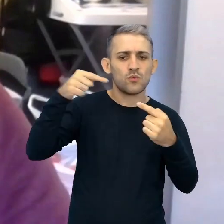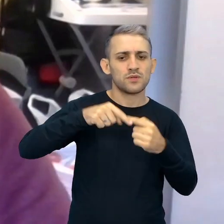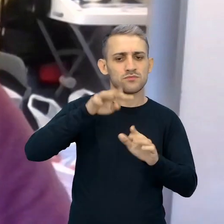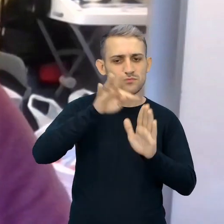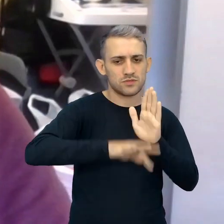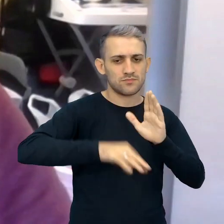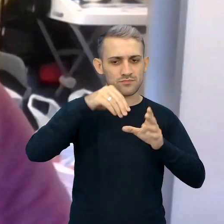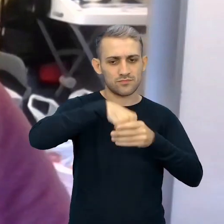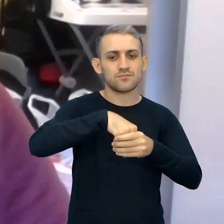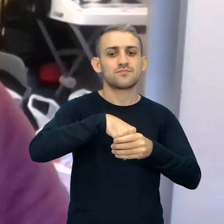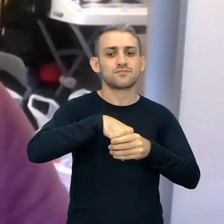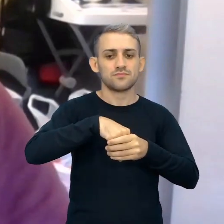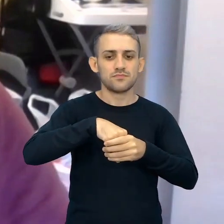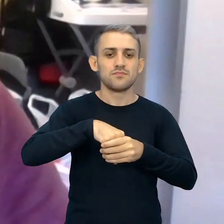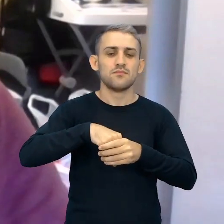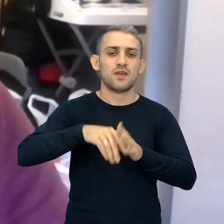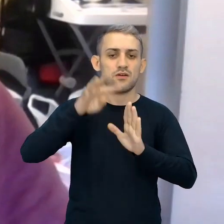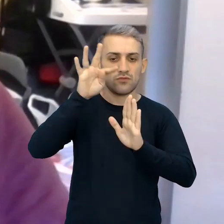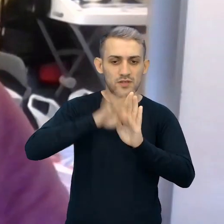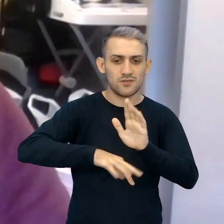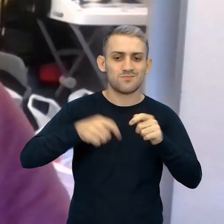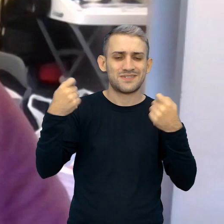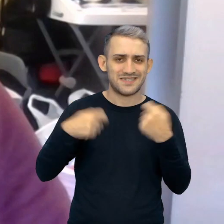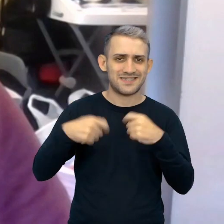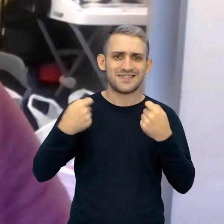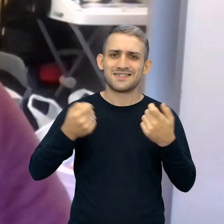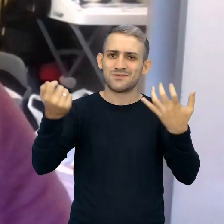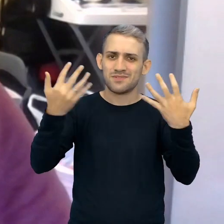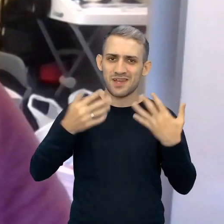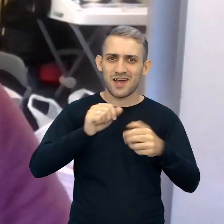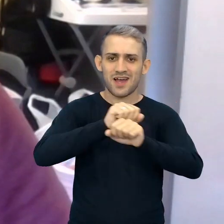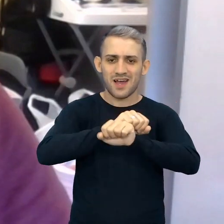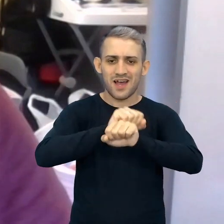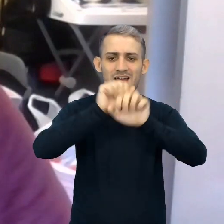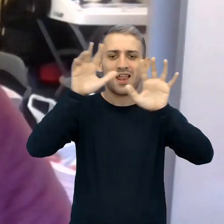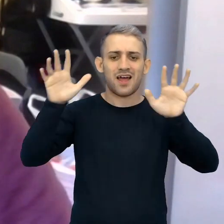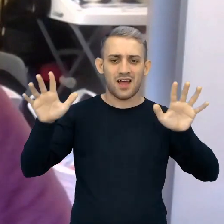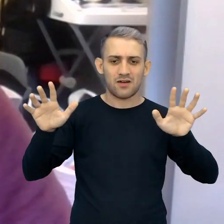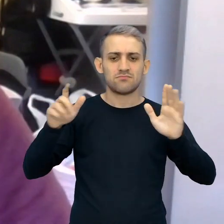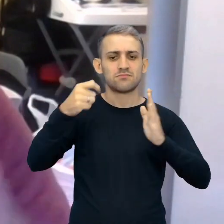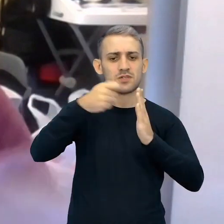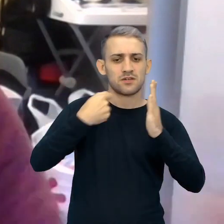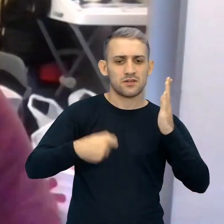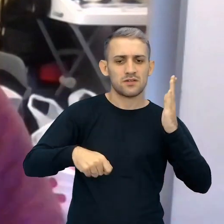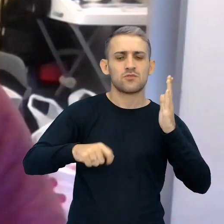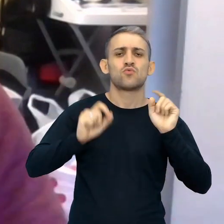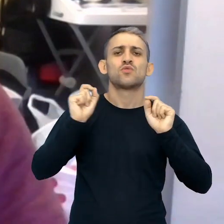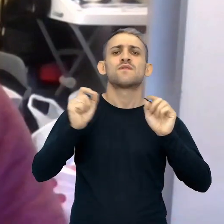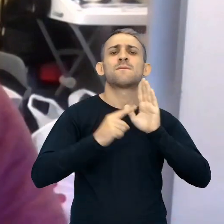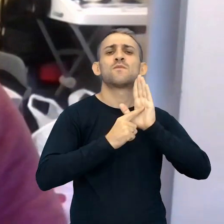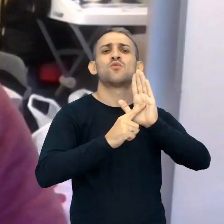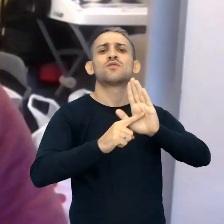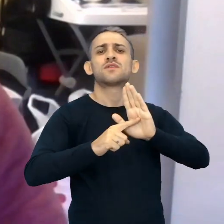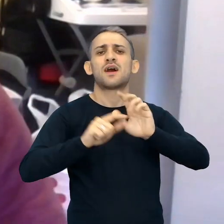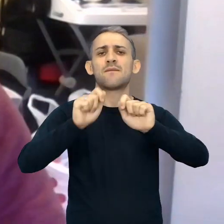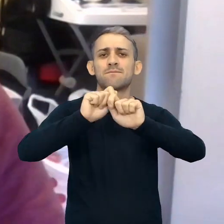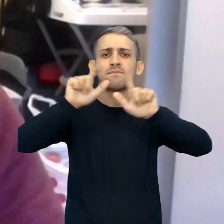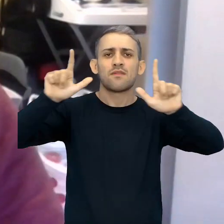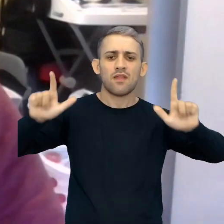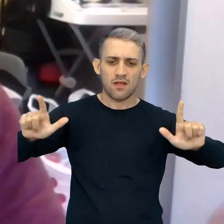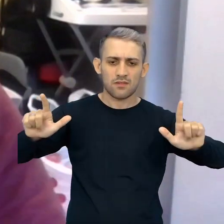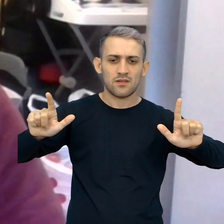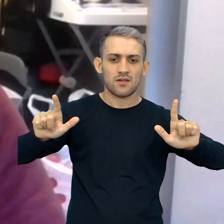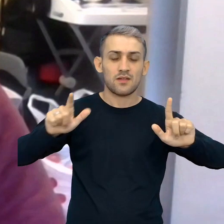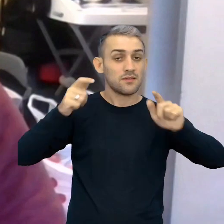texto. Então, é um texto que precisa ser minucioso, que precisa ser escrito pensando no que vai aparecer na tela.